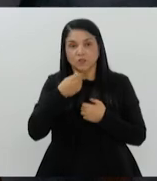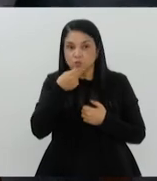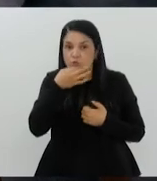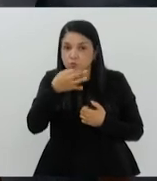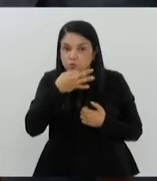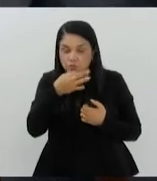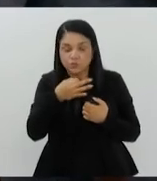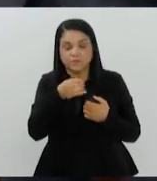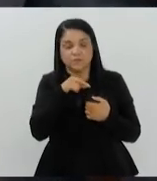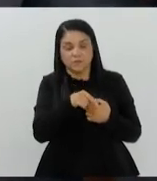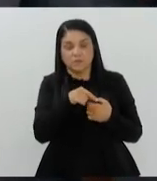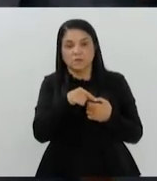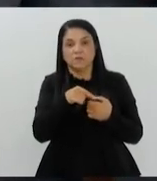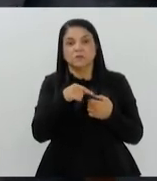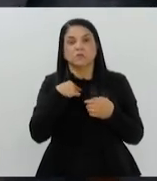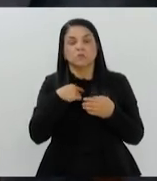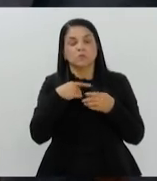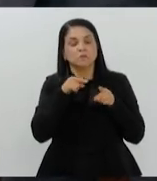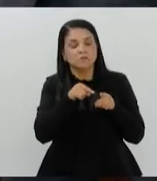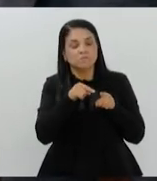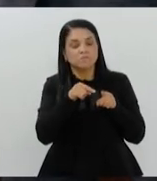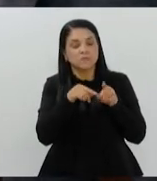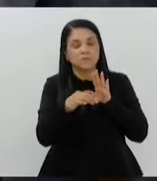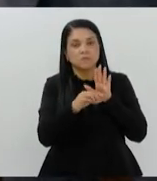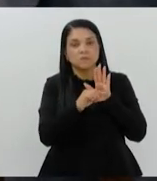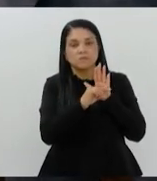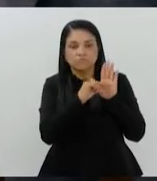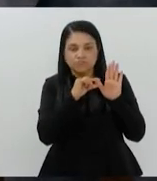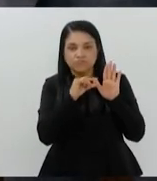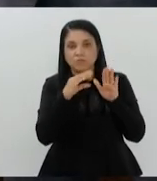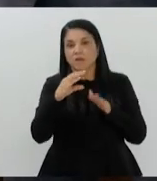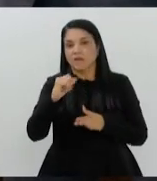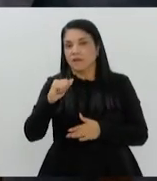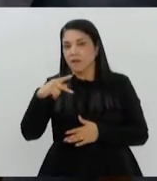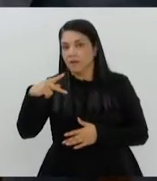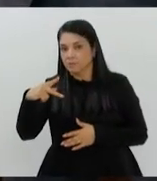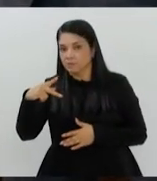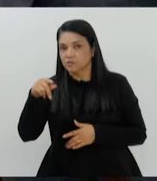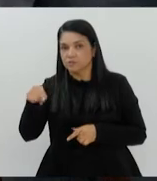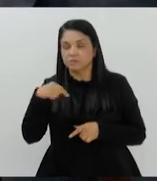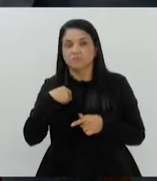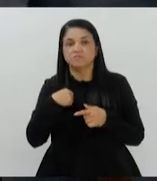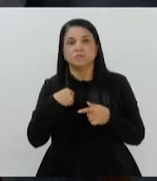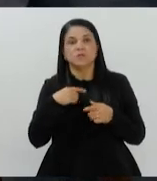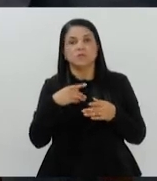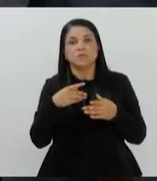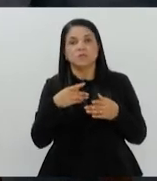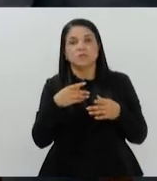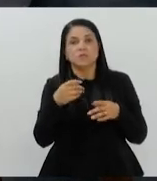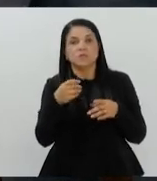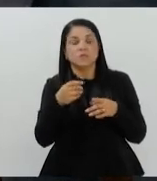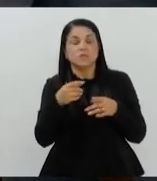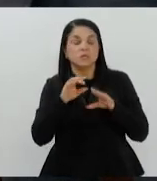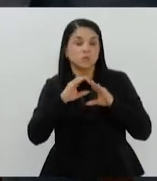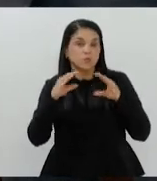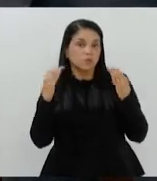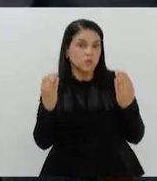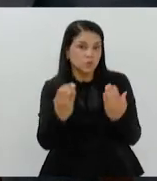reconhecimento previsto no caput não implica qualquer restrição ou gravame ao imóvel abrangido por esta lei.